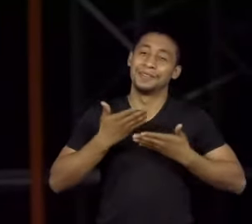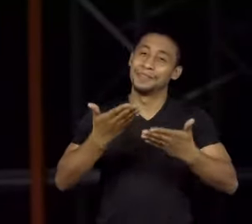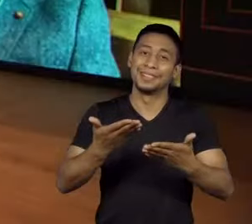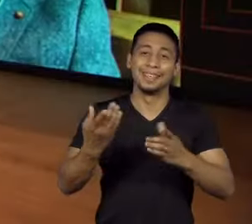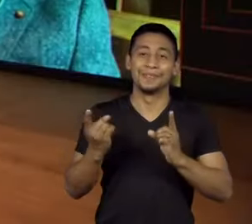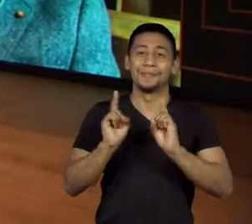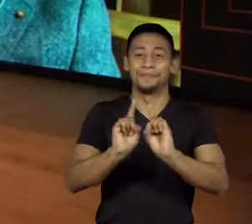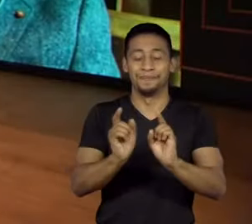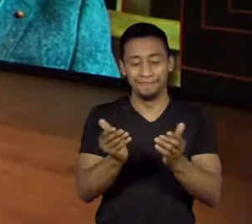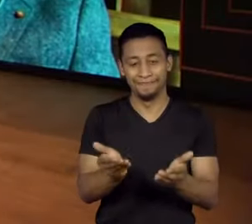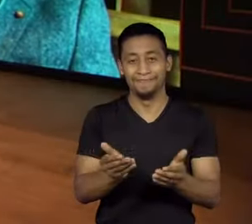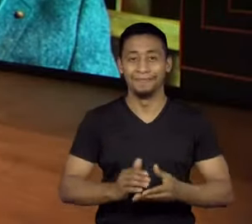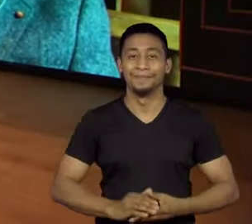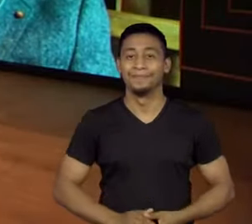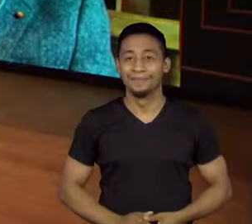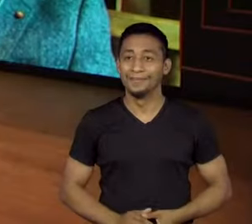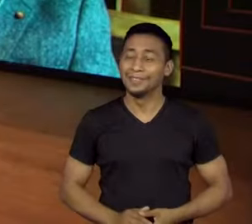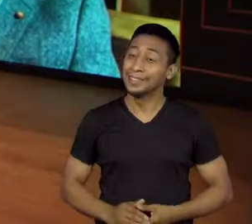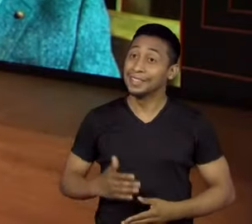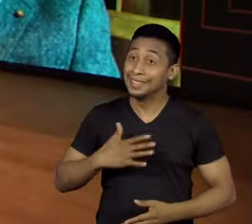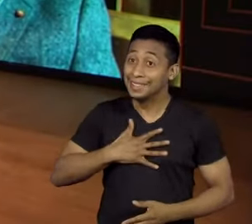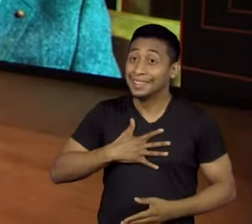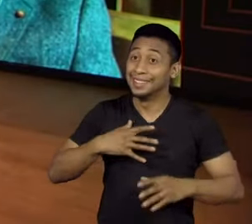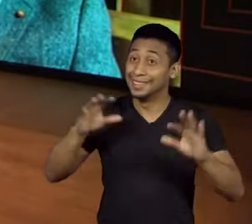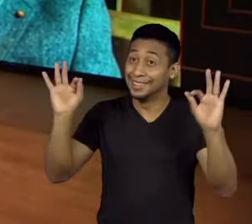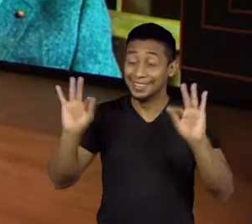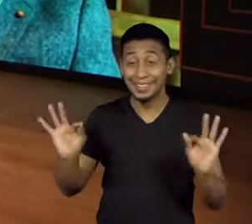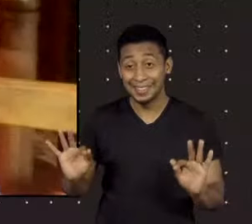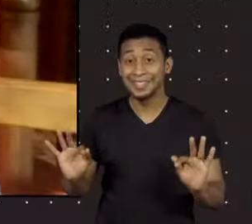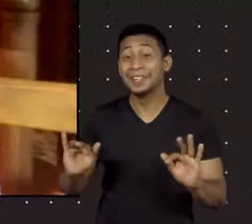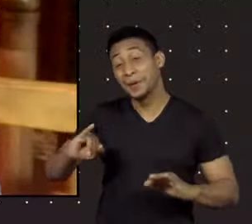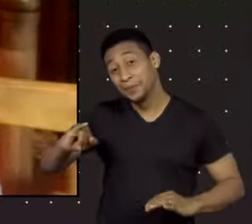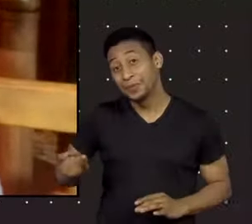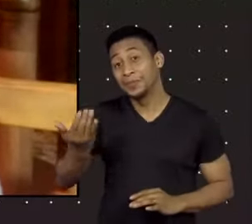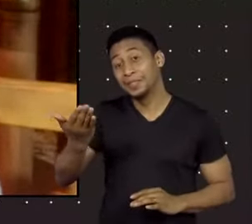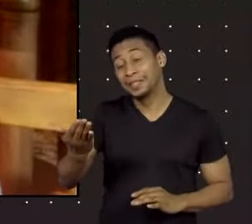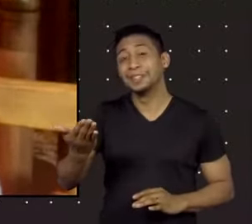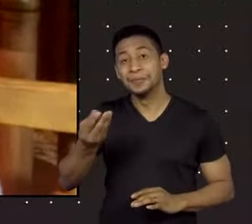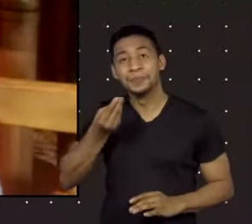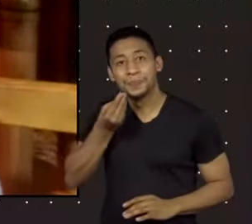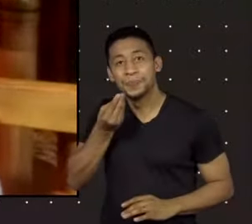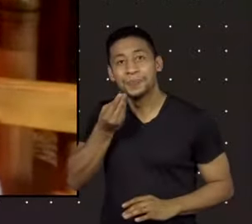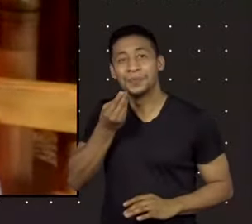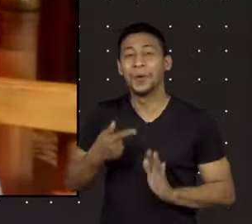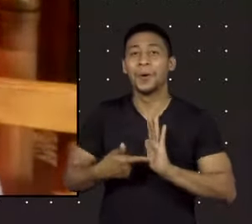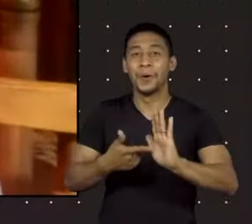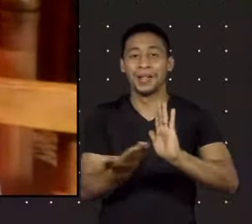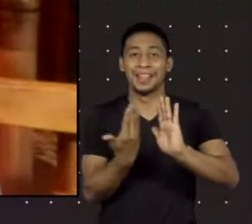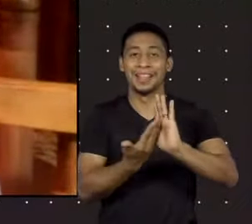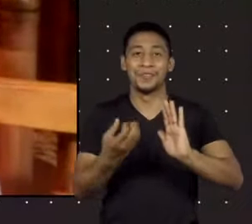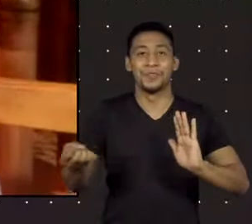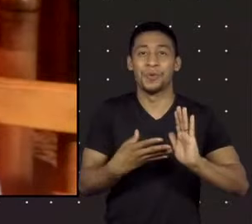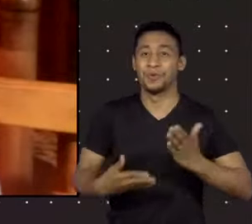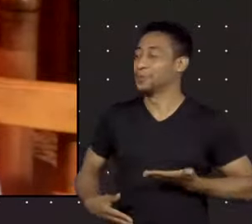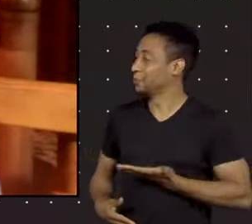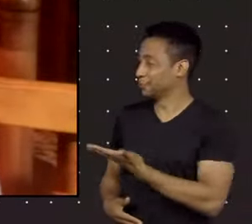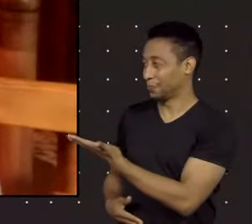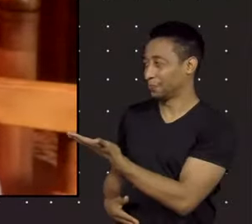aqui no Persona. Eu é que fico feliz e aproveito essa oportunidade fazer que estou lançando um livro Opa!